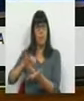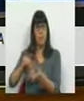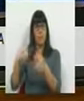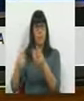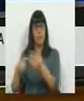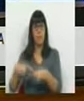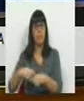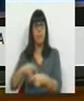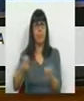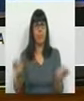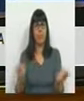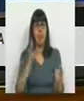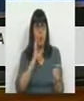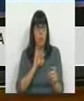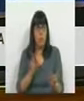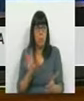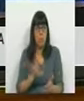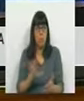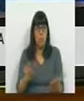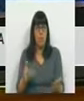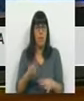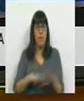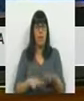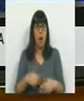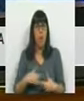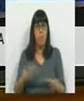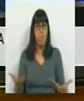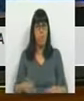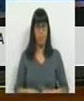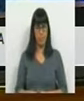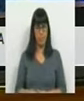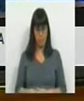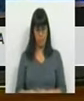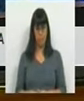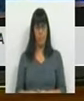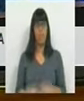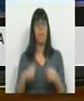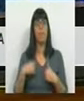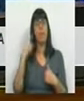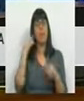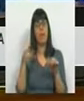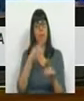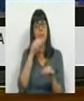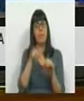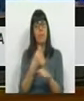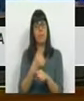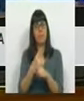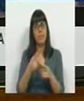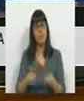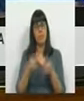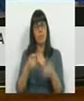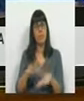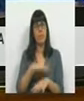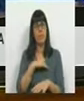e depois andar a distribuir, não sei de que maneira é que o irá fazer. Nós ouvimos aqui falar também dos incentivos